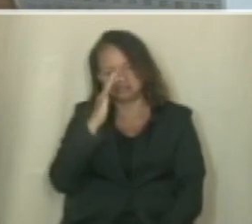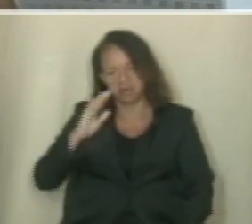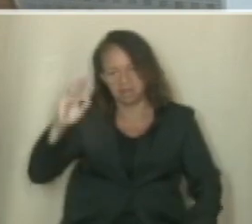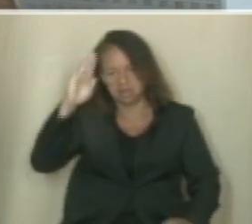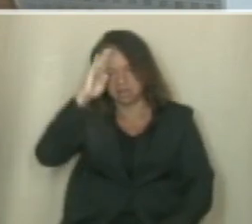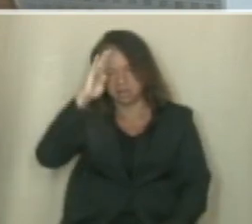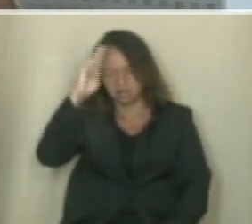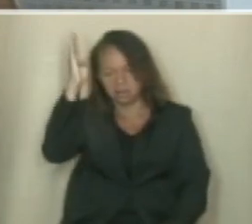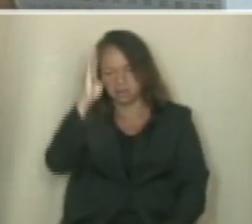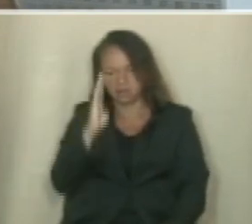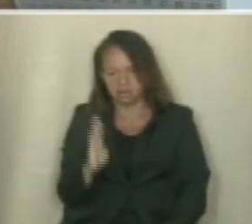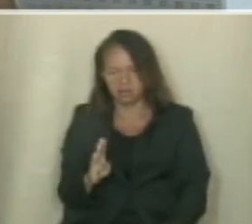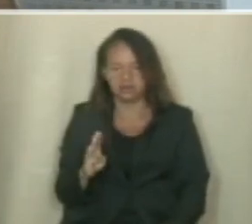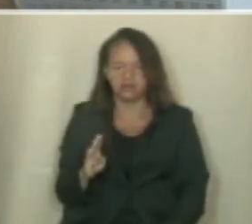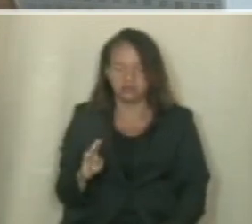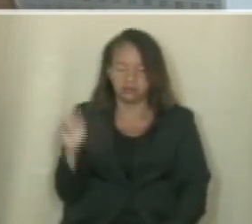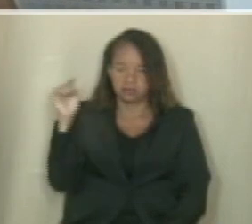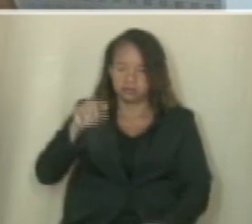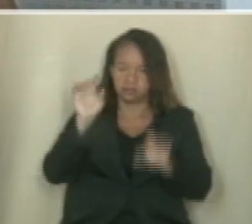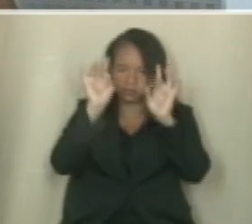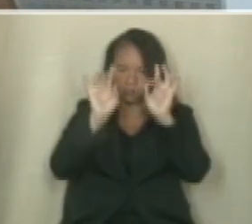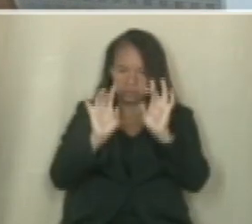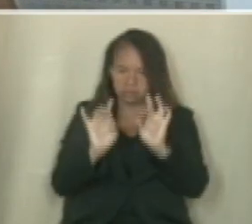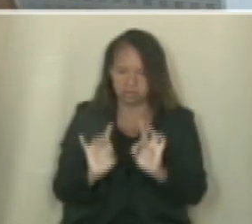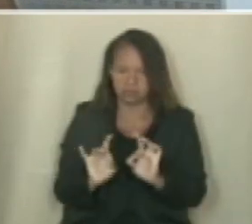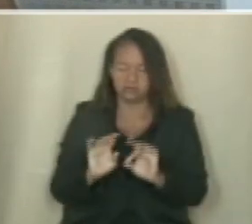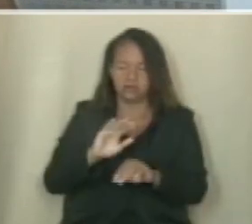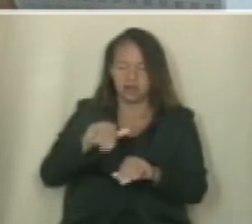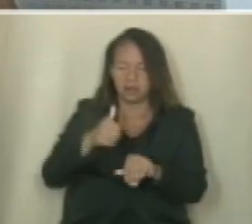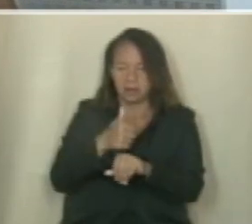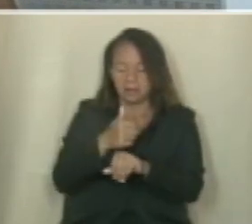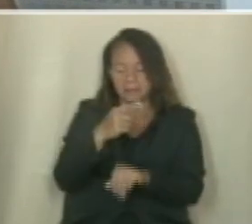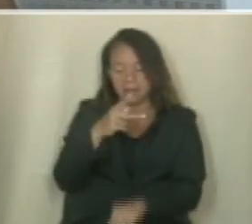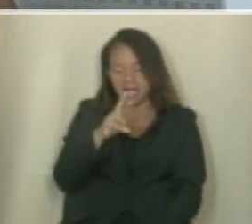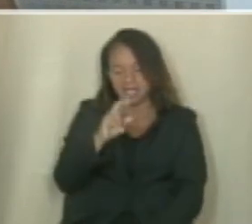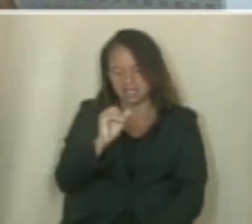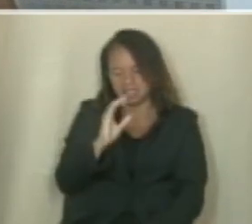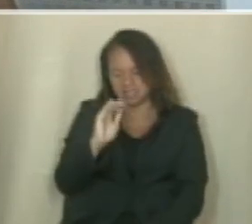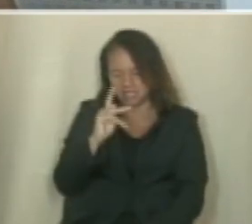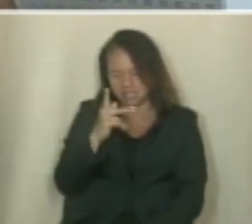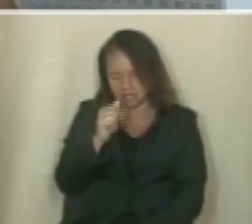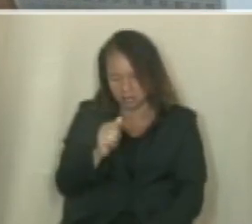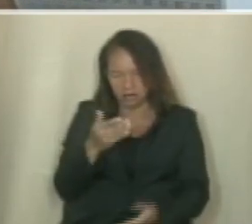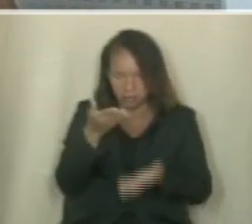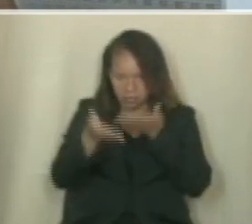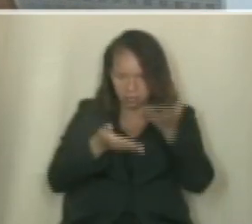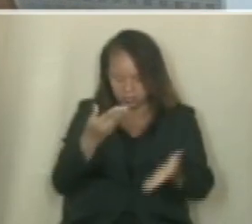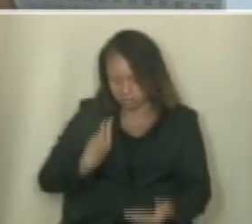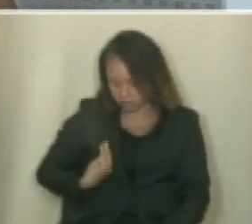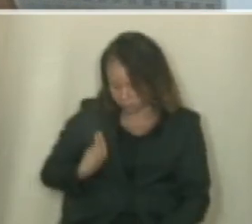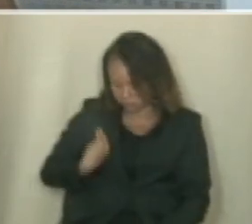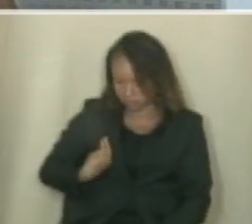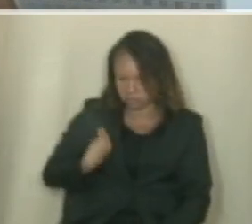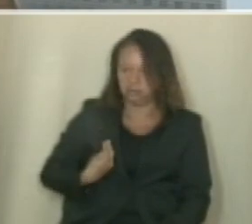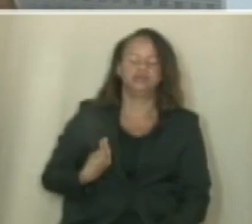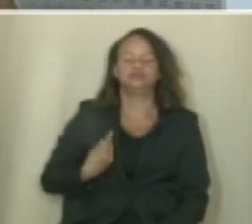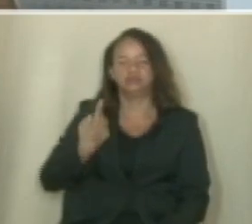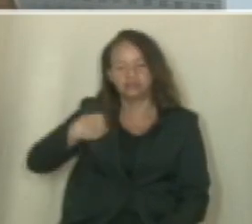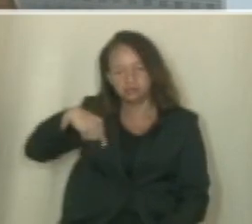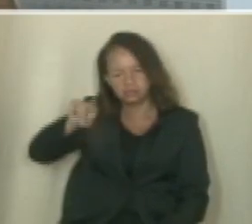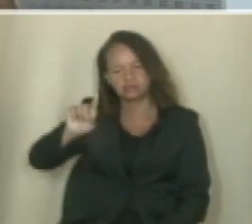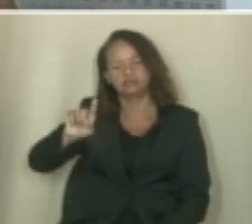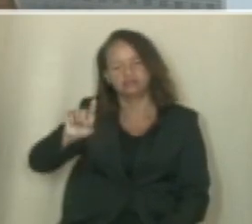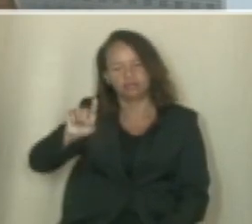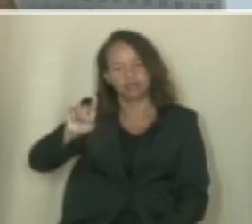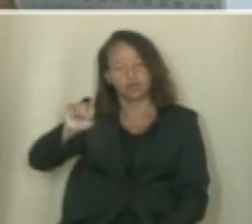Exército Brasileiro e aqui especialmente aos pracinhas que dedicaram, muitos deles, suas vidas, foram lá para o